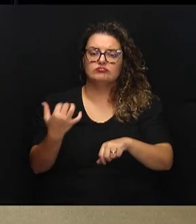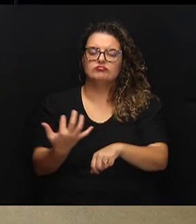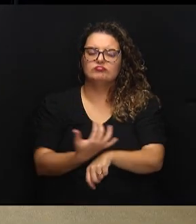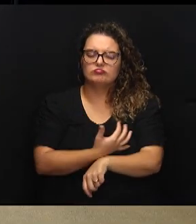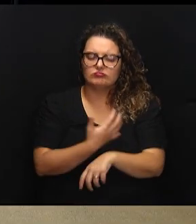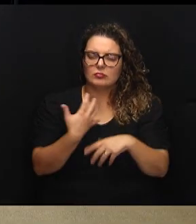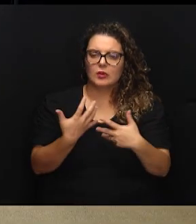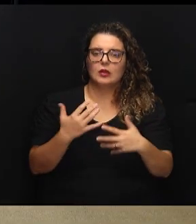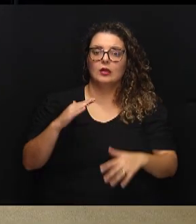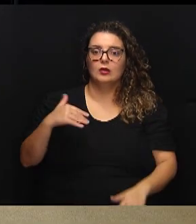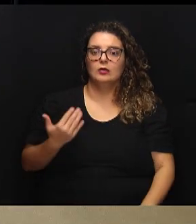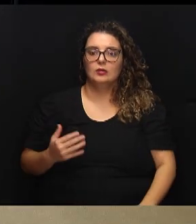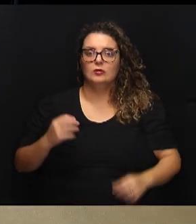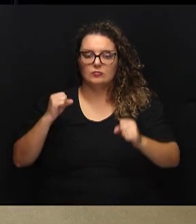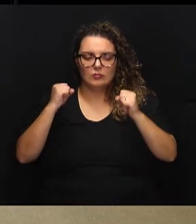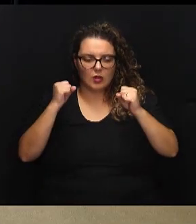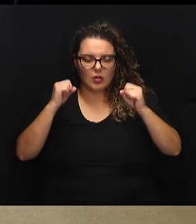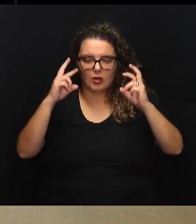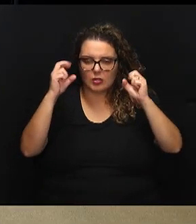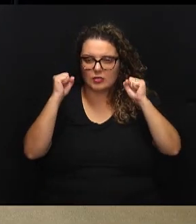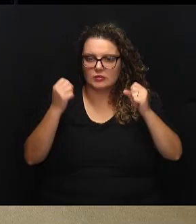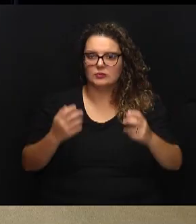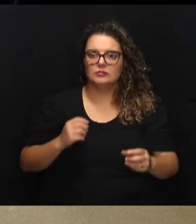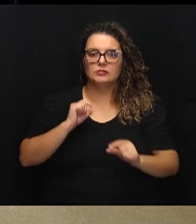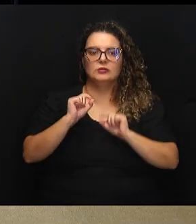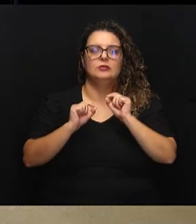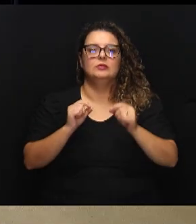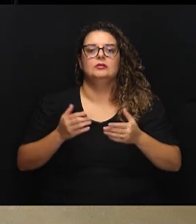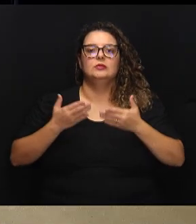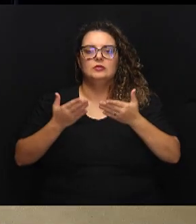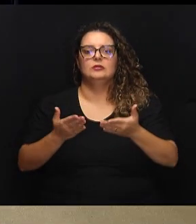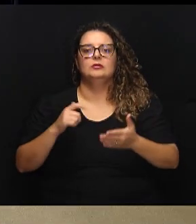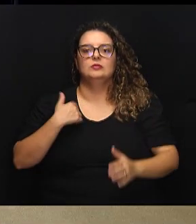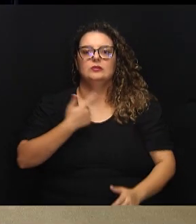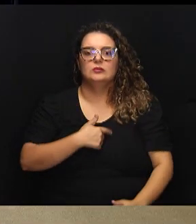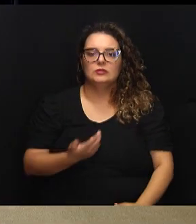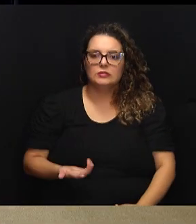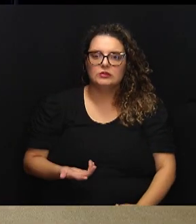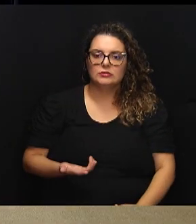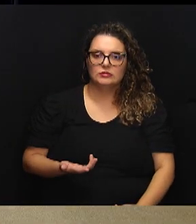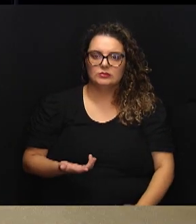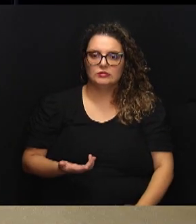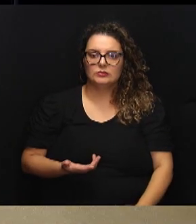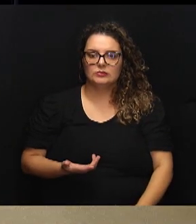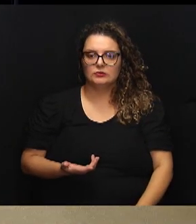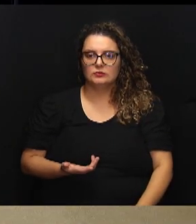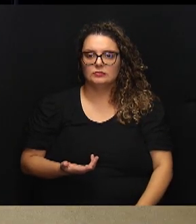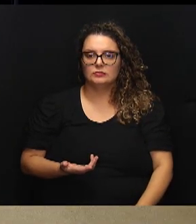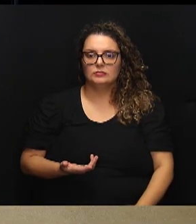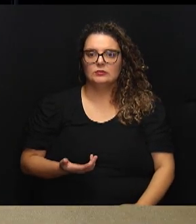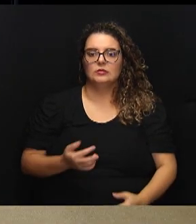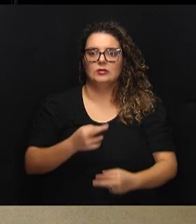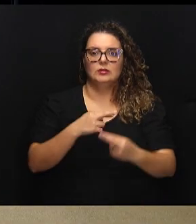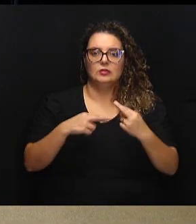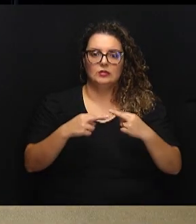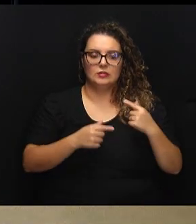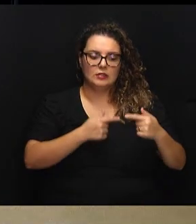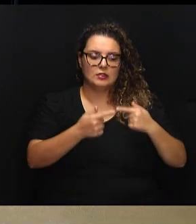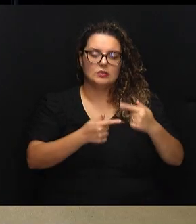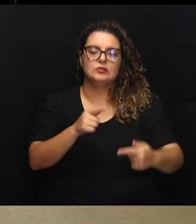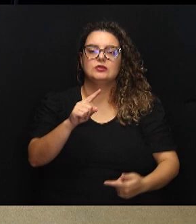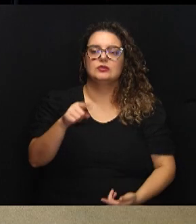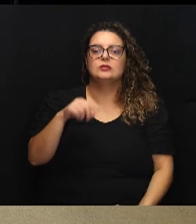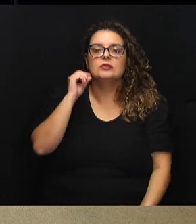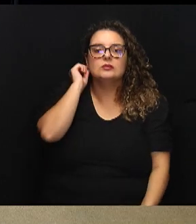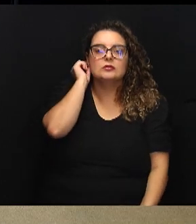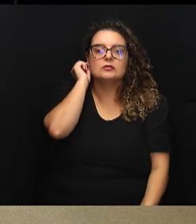quando a torcida vibra? O que você traz para a gente sobre essa questão da geração Z e daqui